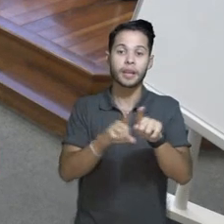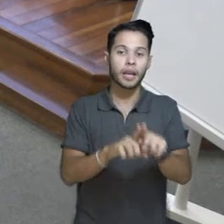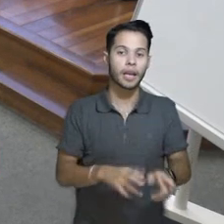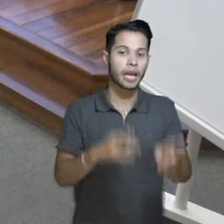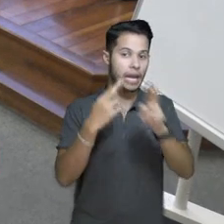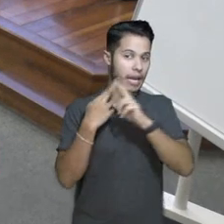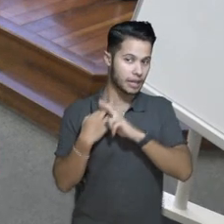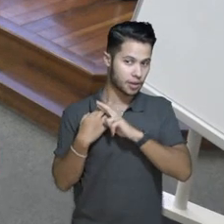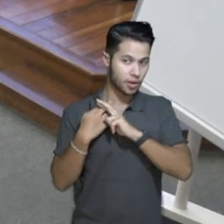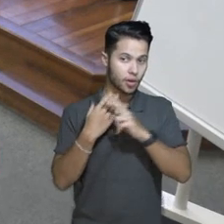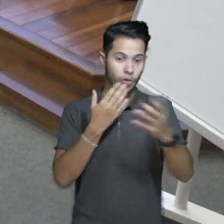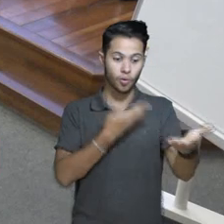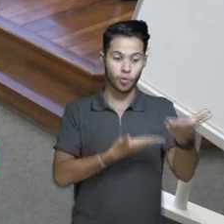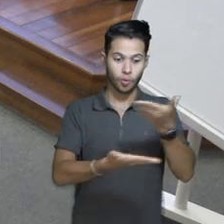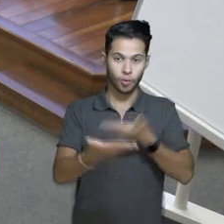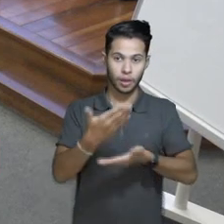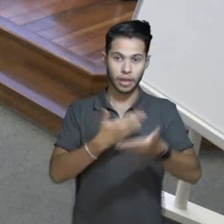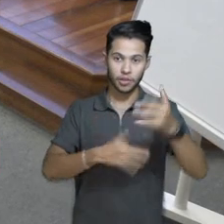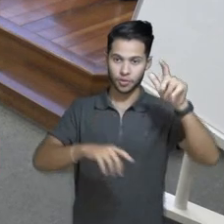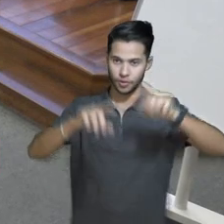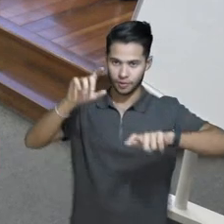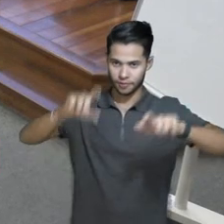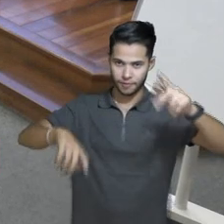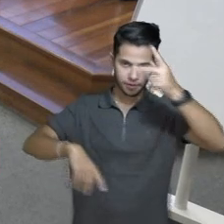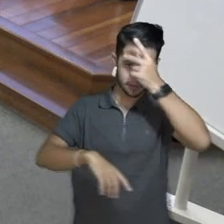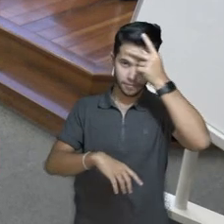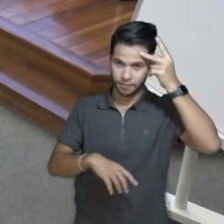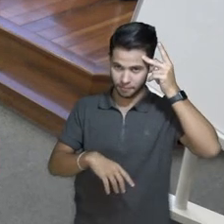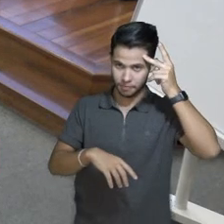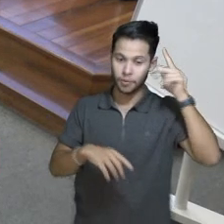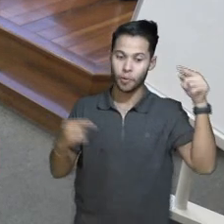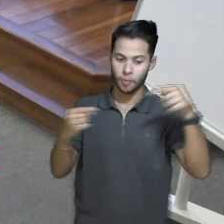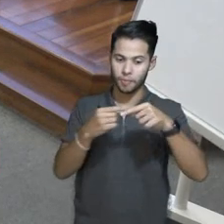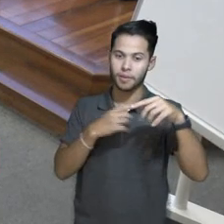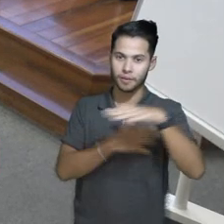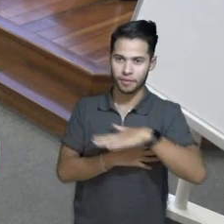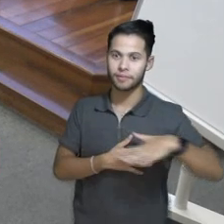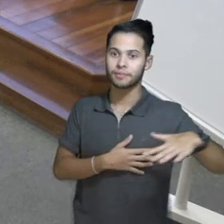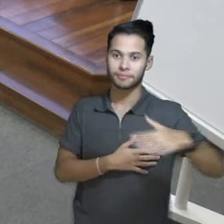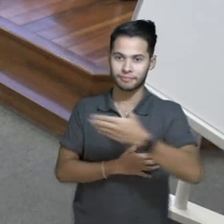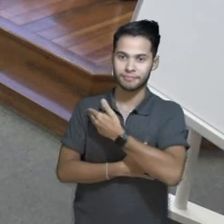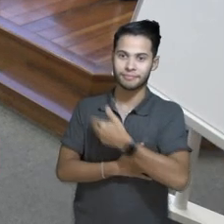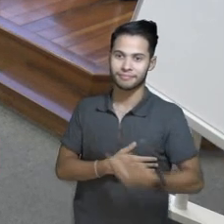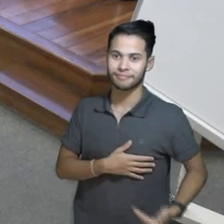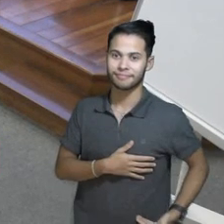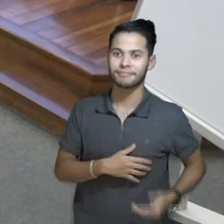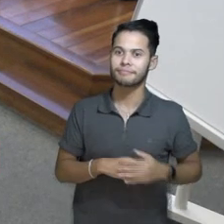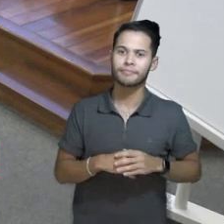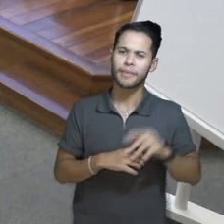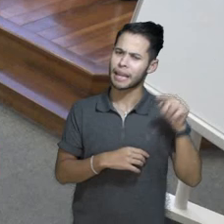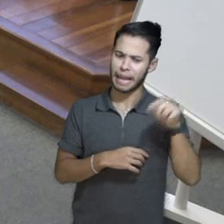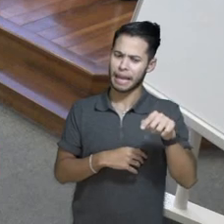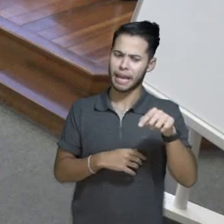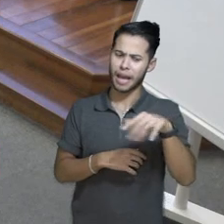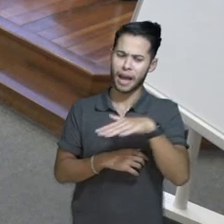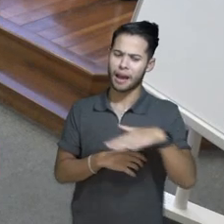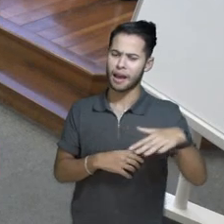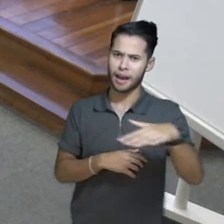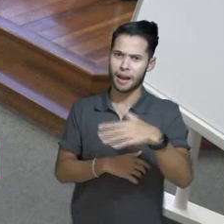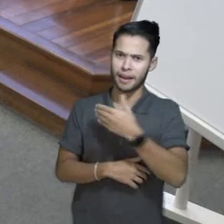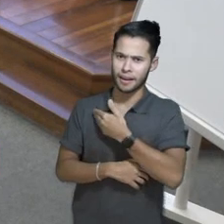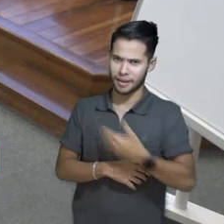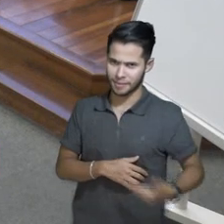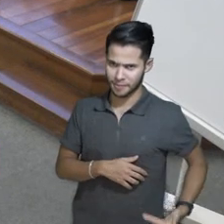voluntário No que diz respeito a essa esfera pública e quando fala nessa esfera pública essa